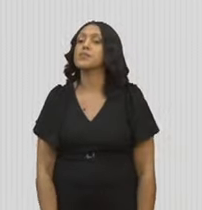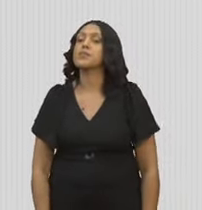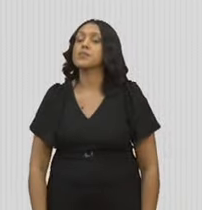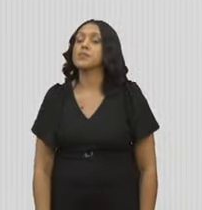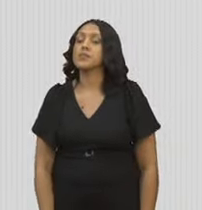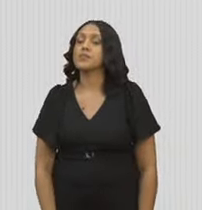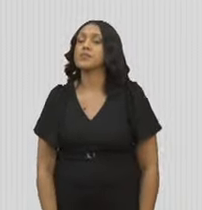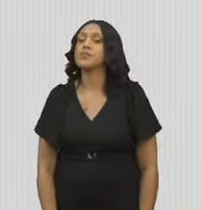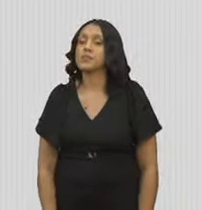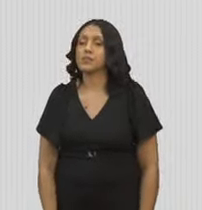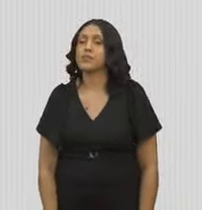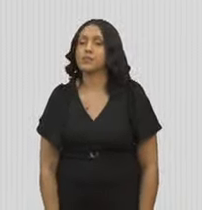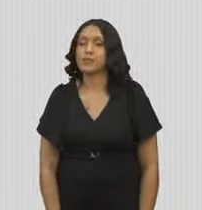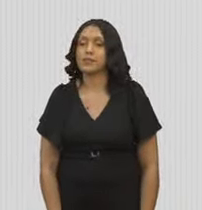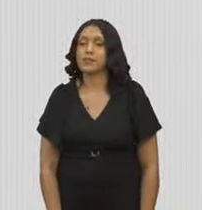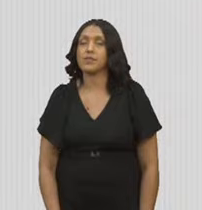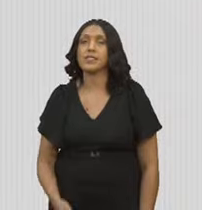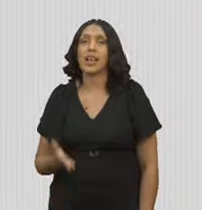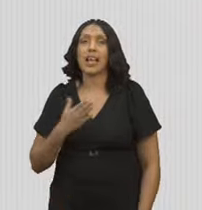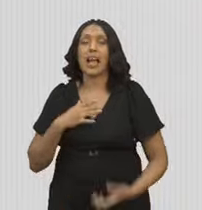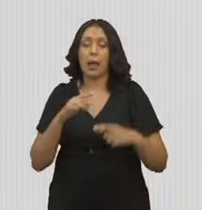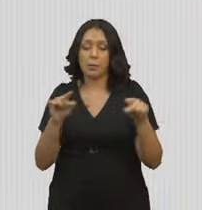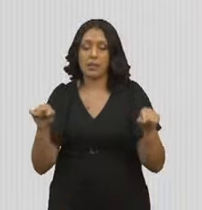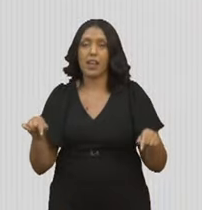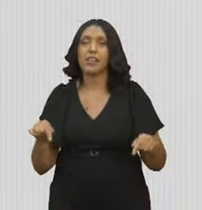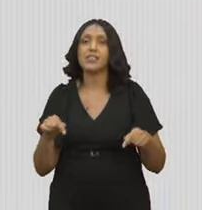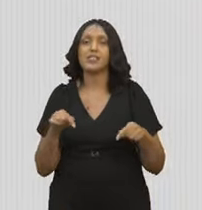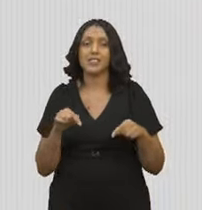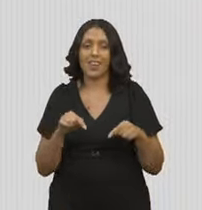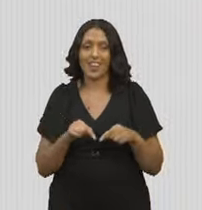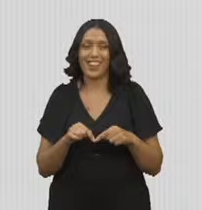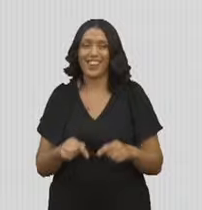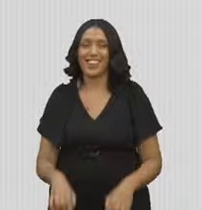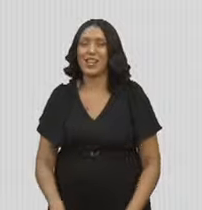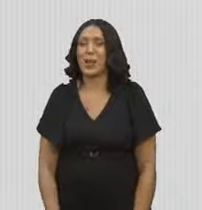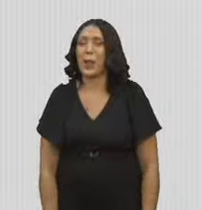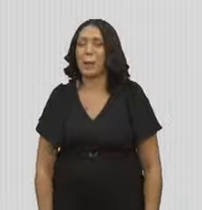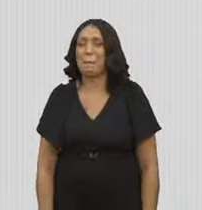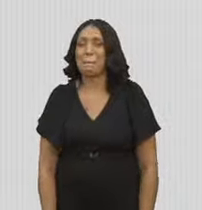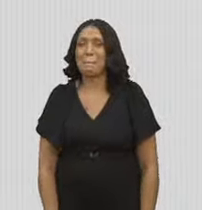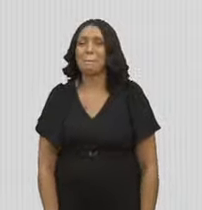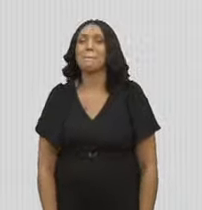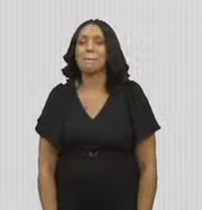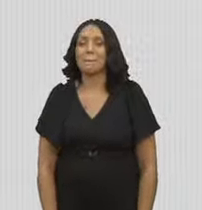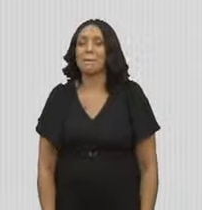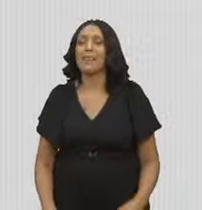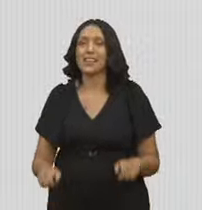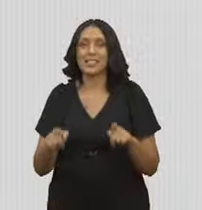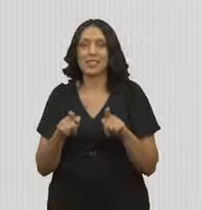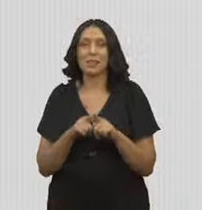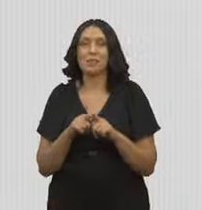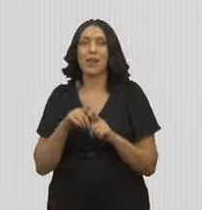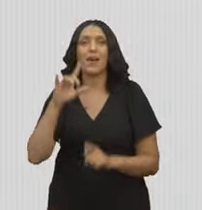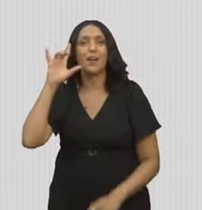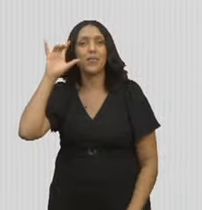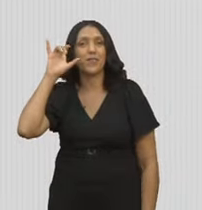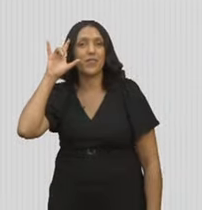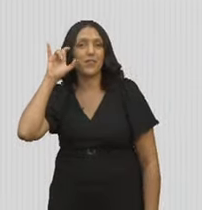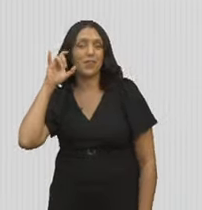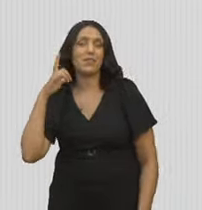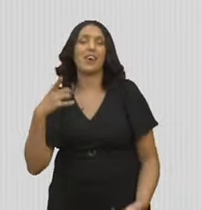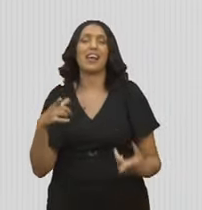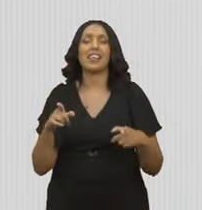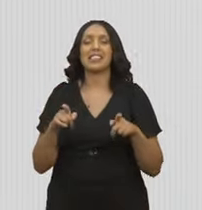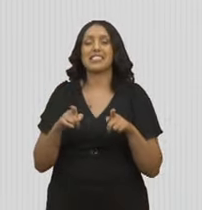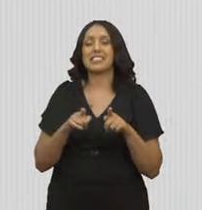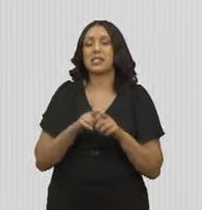1239552210, cai direto lá na minha sala para eu conversar com vocês, ouvir as demandas. E é claro que tem as redes sociais, né? Aí a gente tem TikTok,